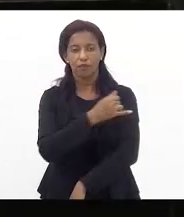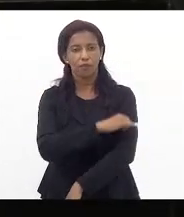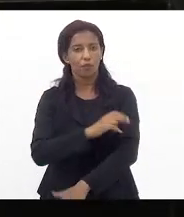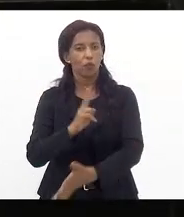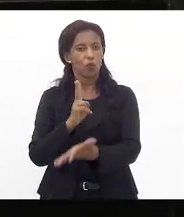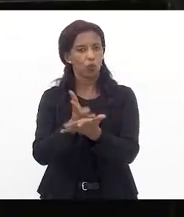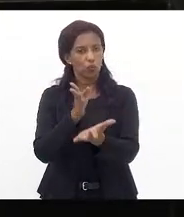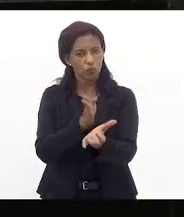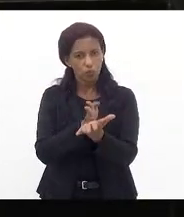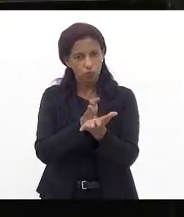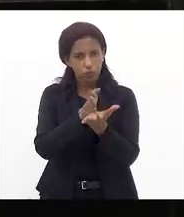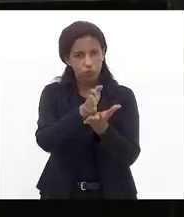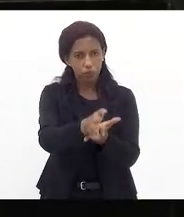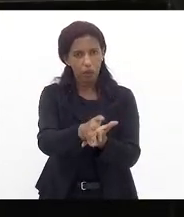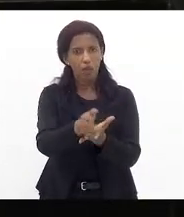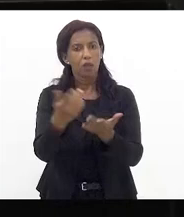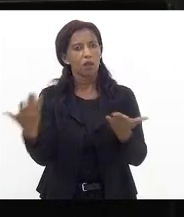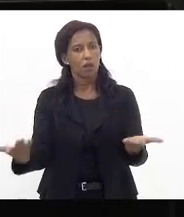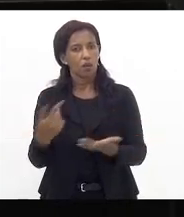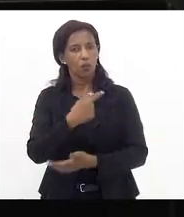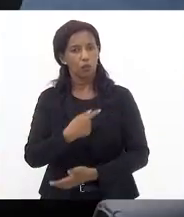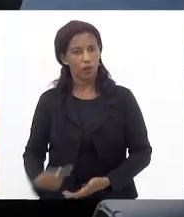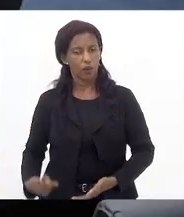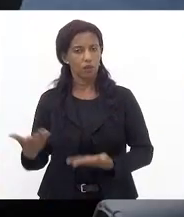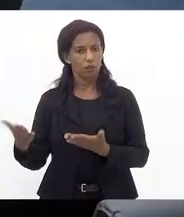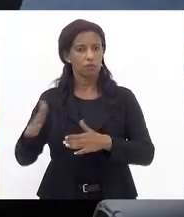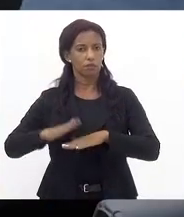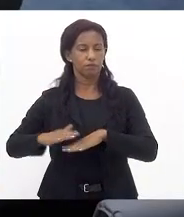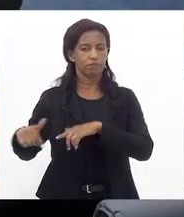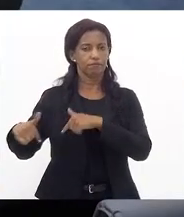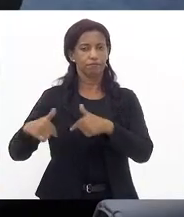nos trilhos, e é o que está fazendo o governador Cláudio Castro.